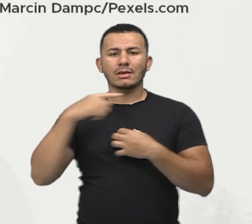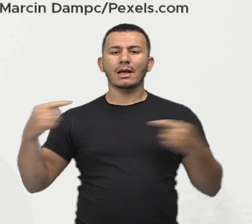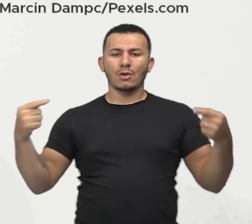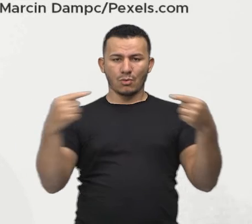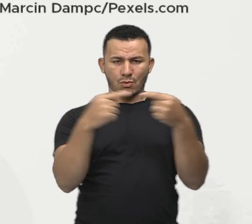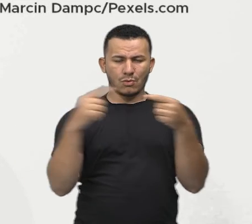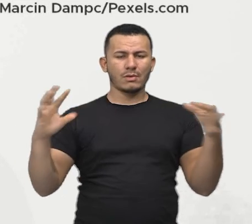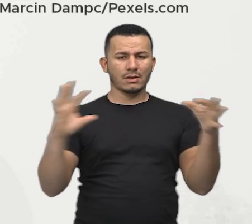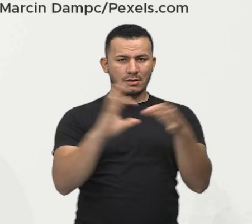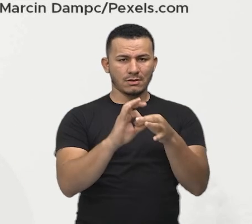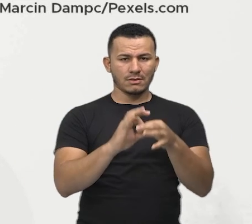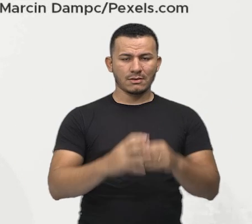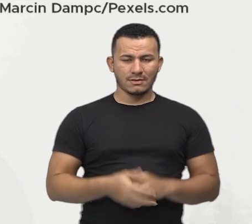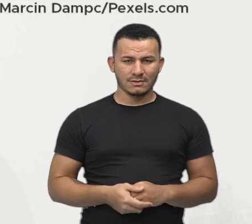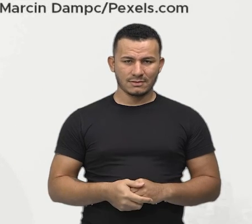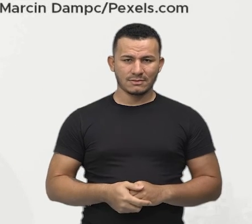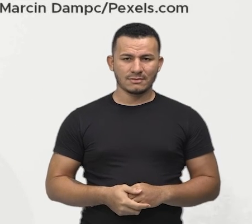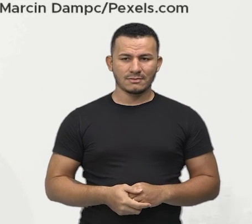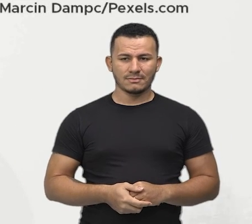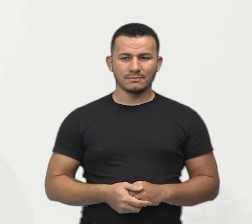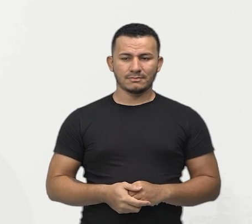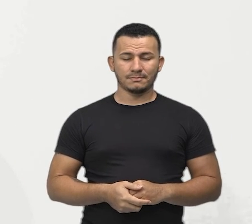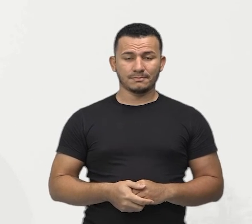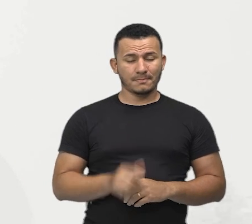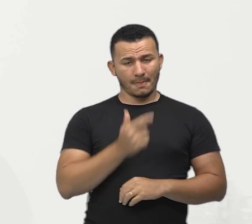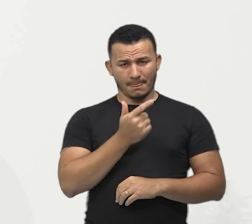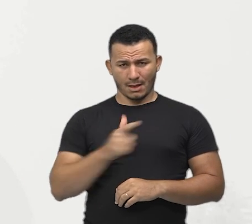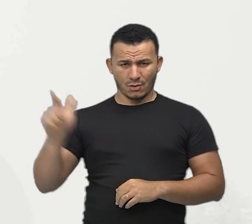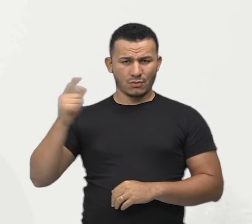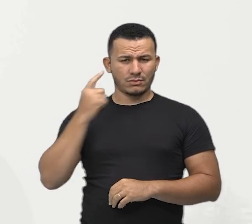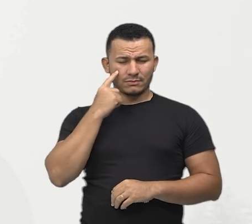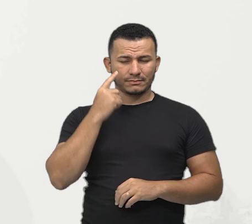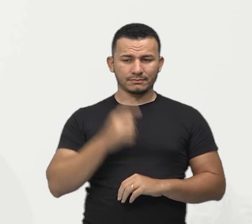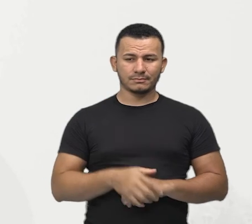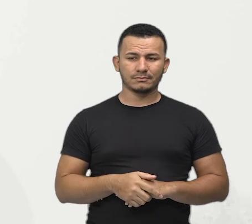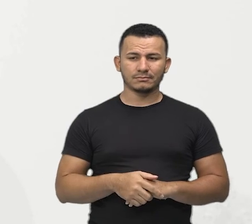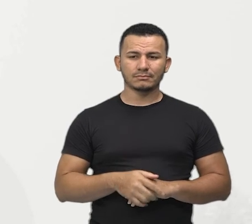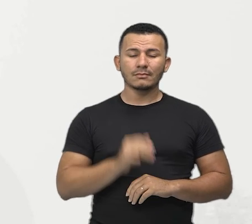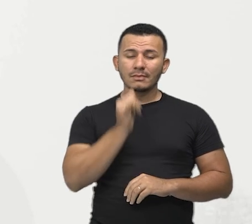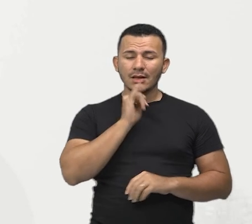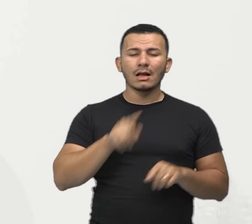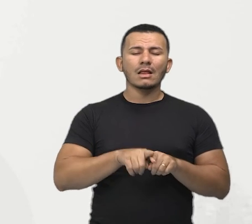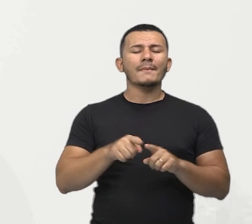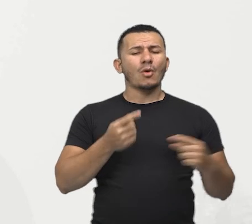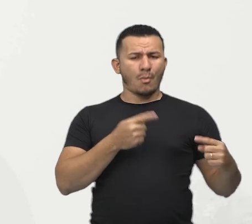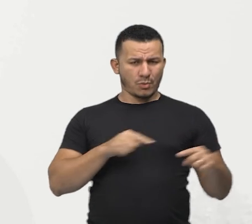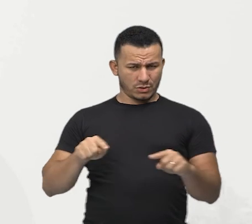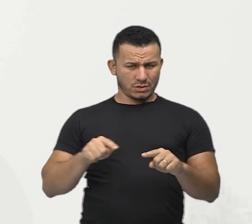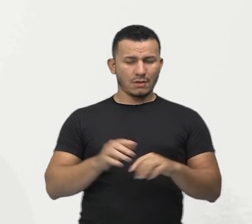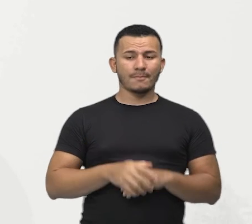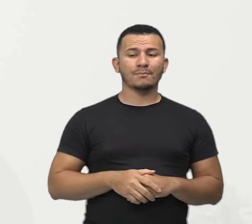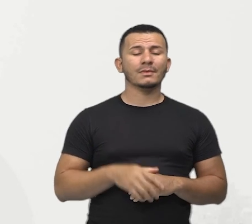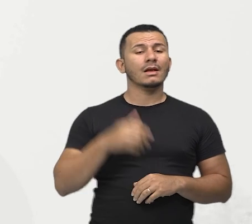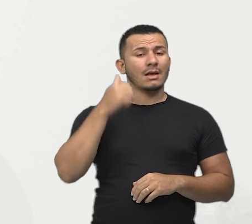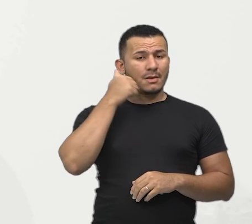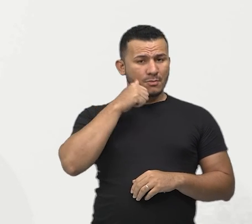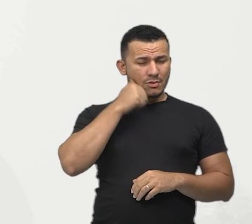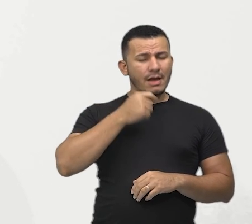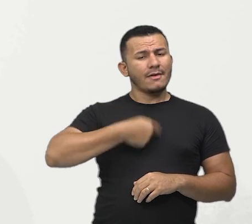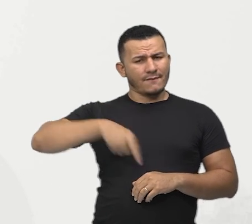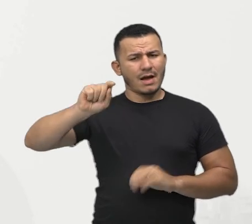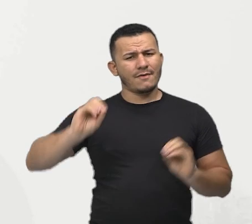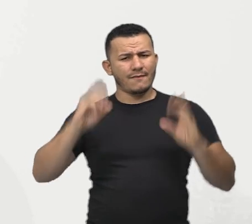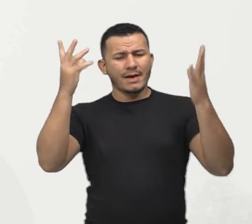conectando as 2 orações neste período. Outra ideia que nós podemos ter é a de oposição. Maria disse que irá